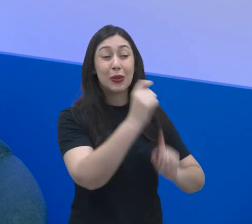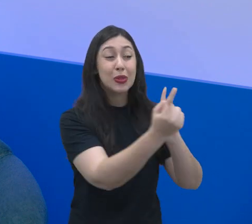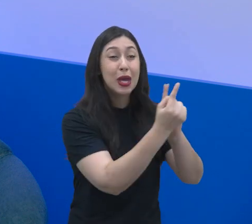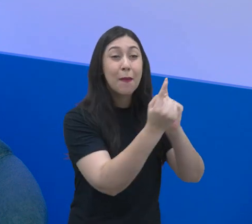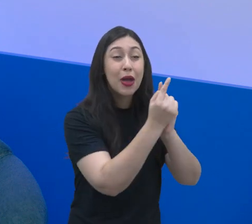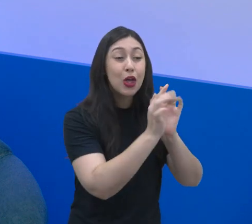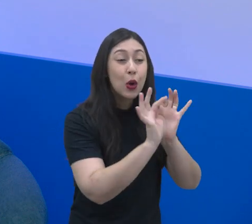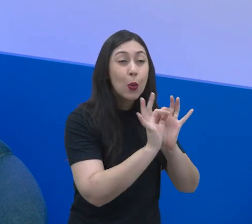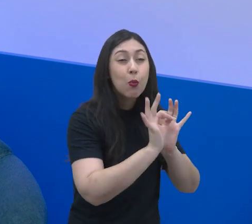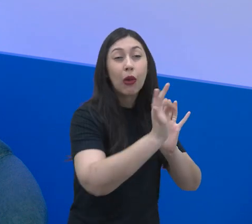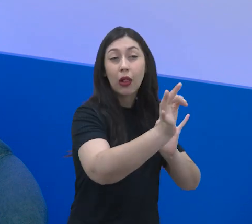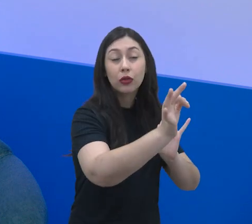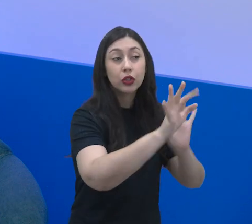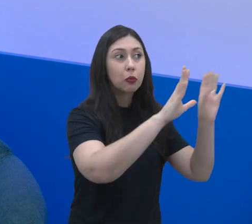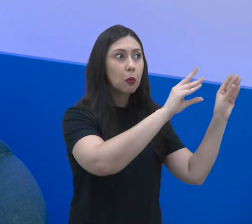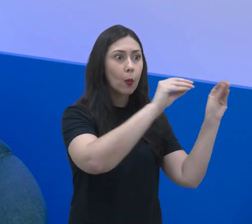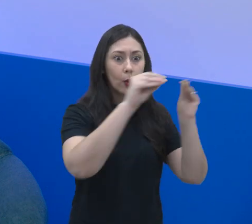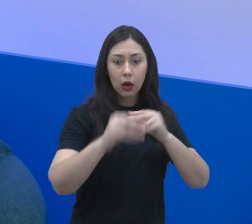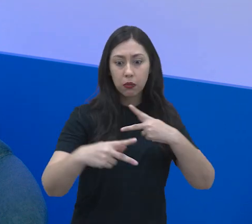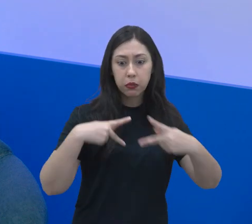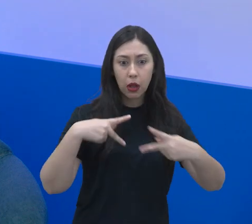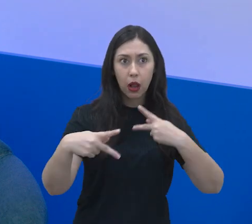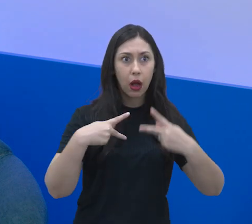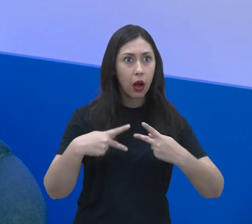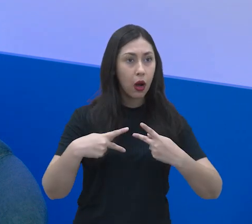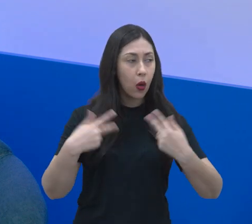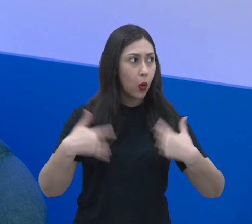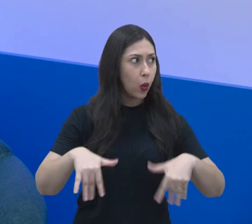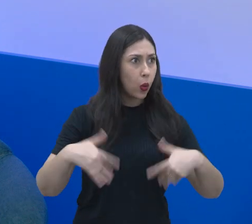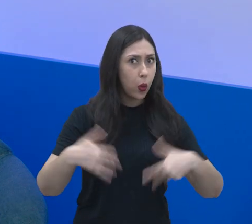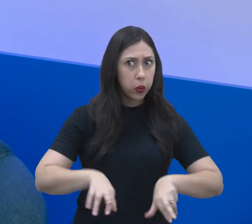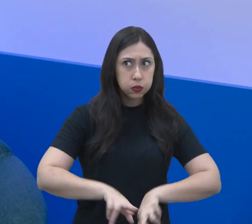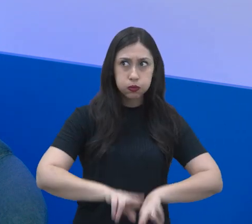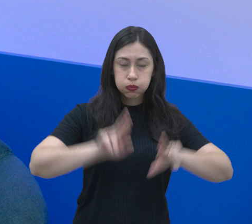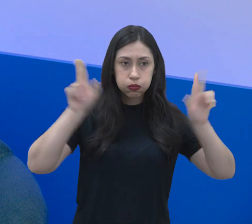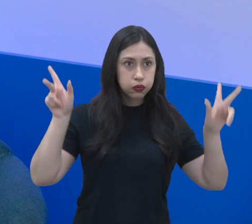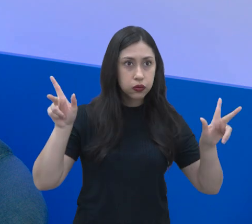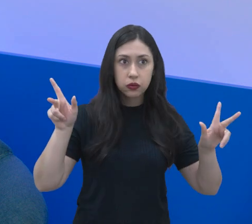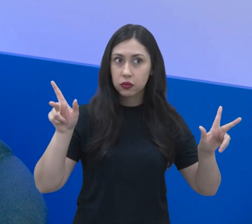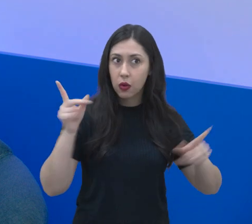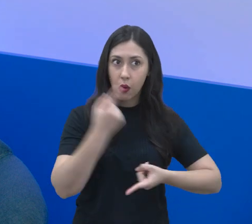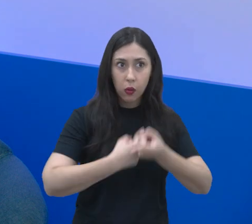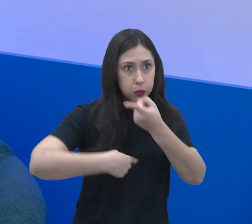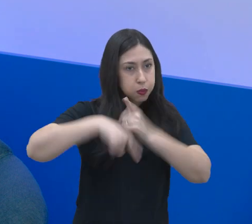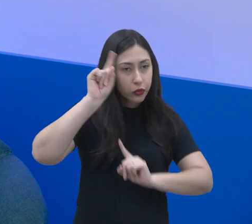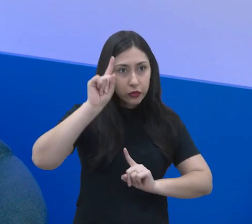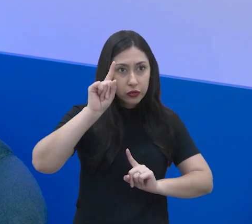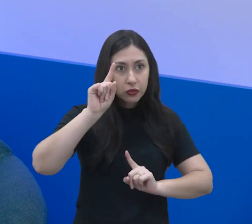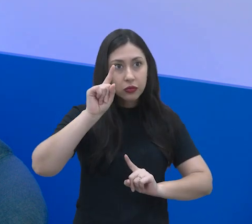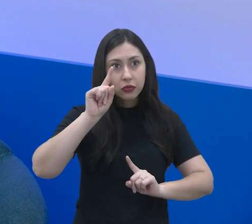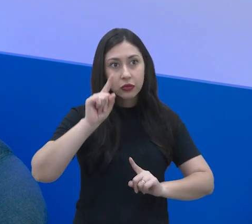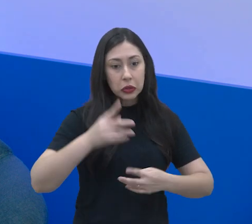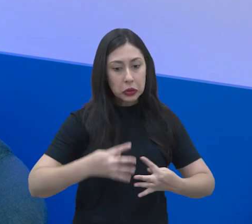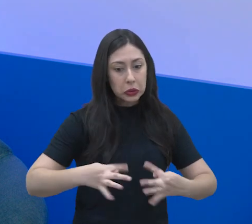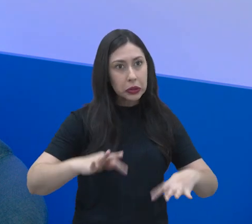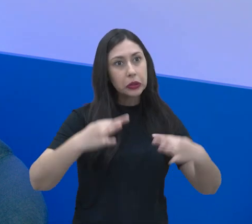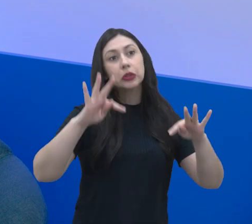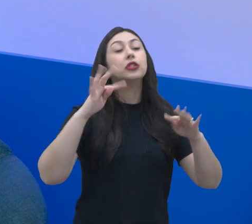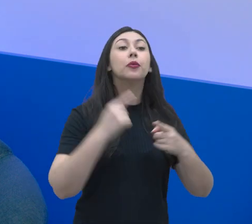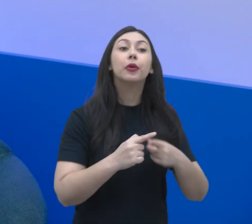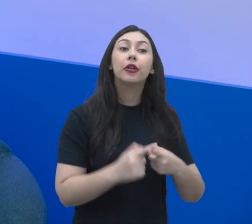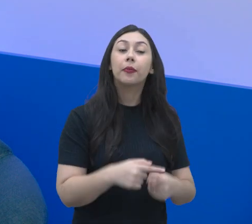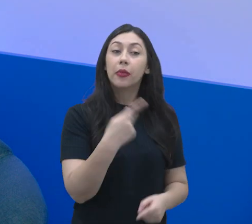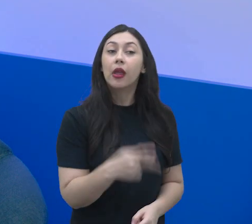distância, claro. Então, quando eu cheguei em São José, parecia um pouco de um mundo bem diferente, um mundo mais atualizado, viu? Porque aqui na